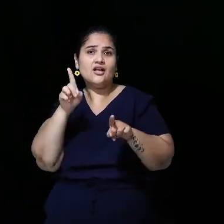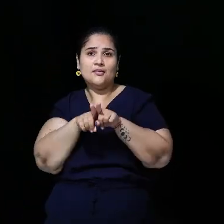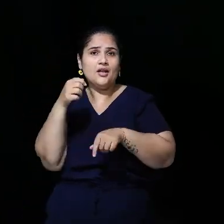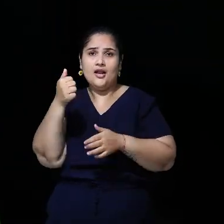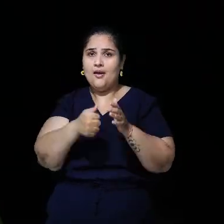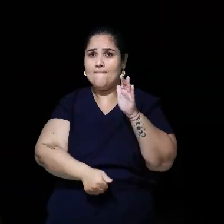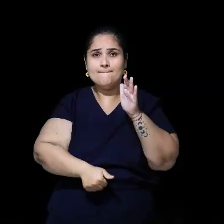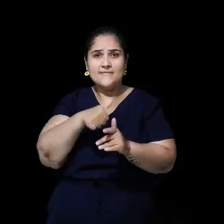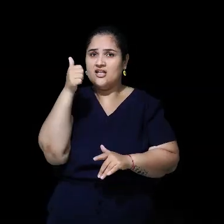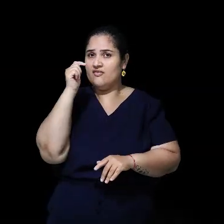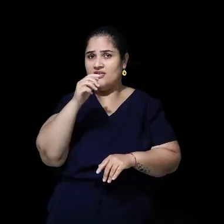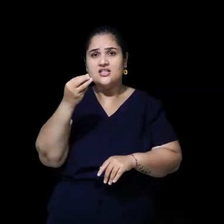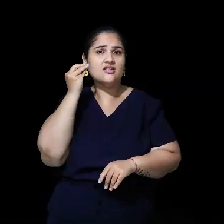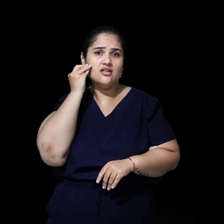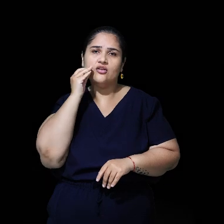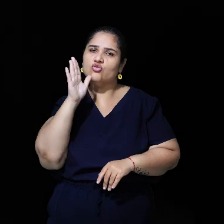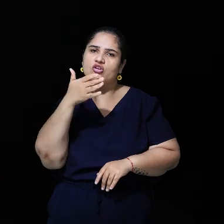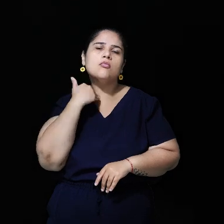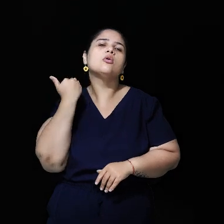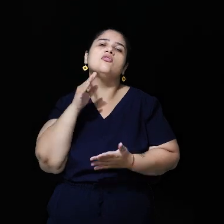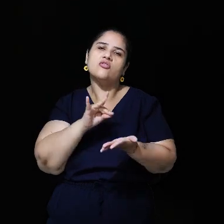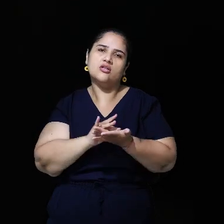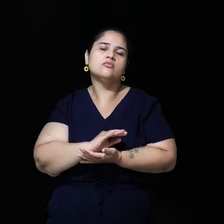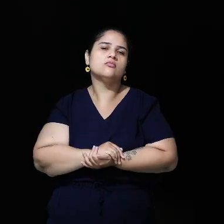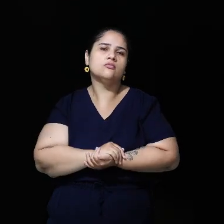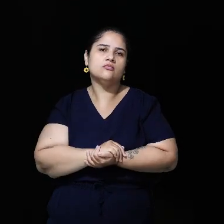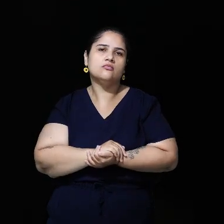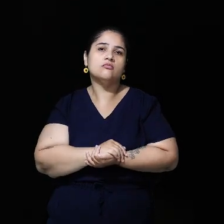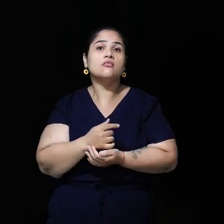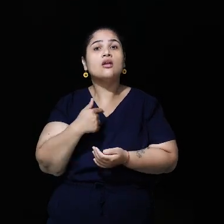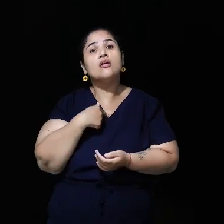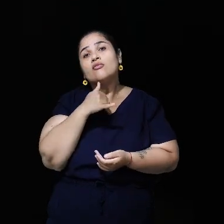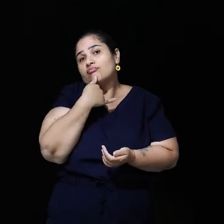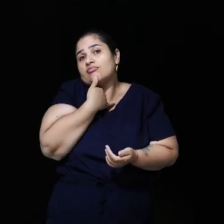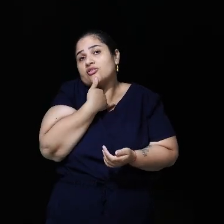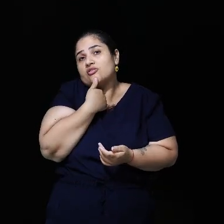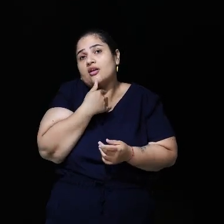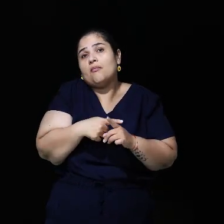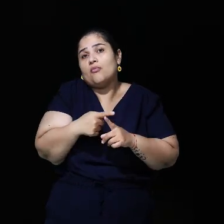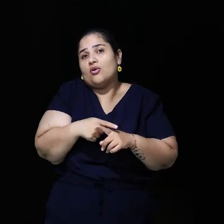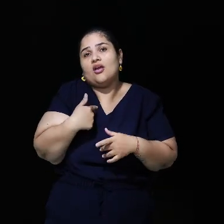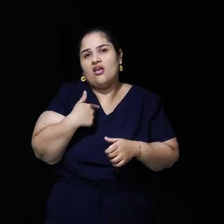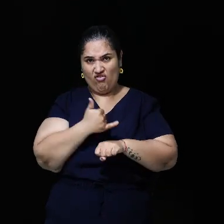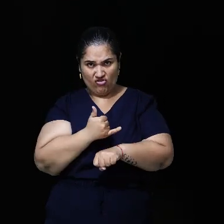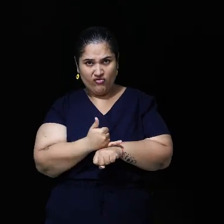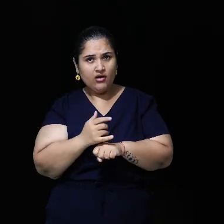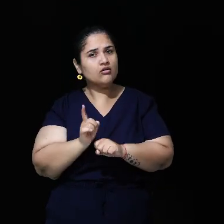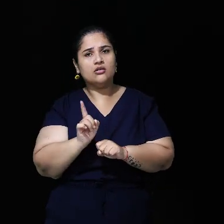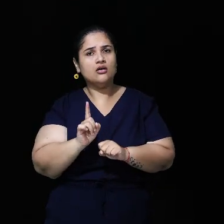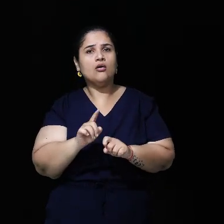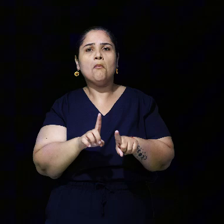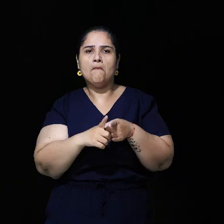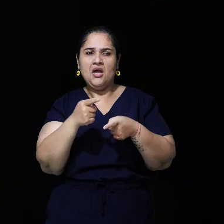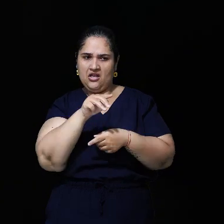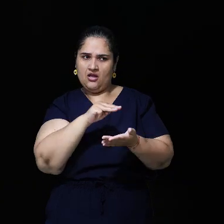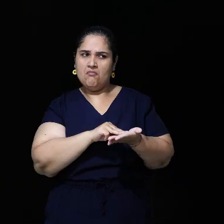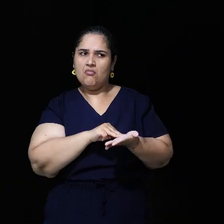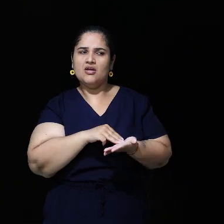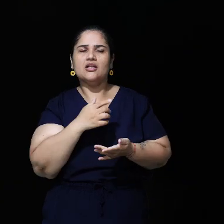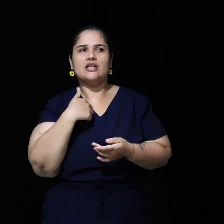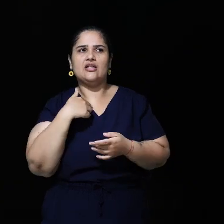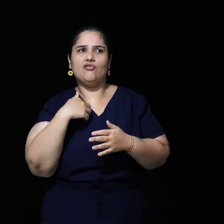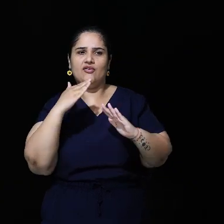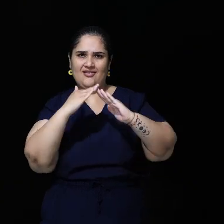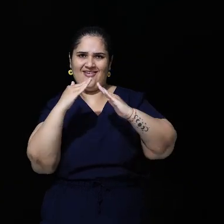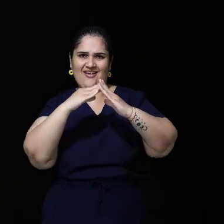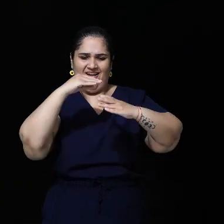já partiram, entendeu? Eu fico meio ruim, triste, né? Porque eu também não sou de ferro, né? Mas eu também aquele momento ali que eu fico em casa, deprimida,